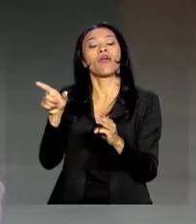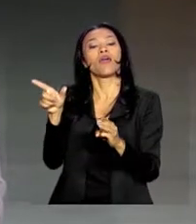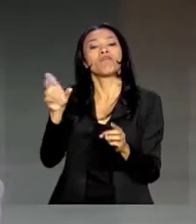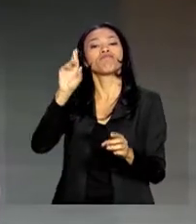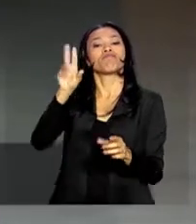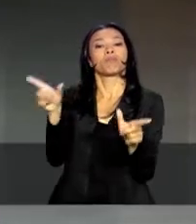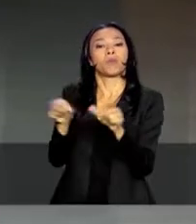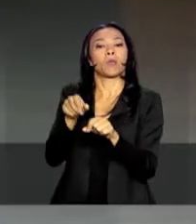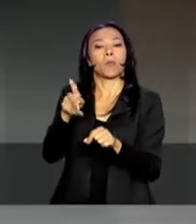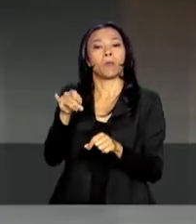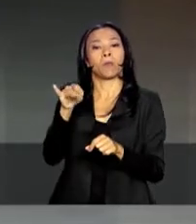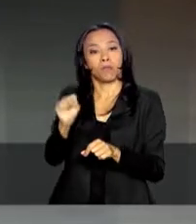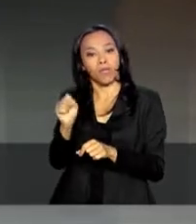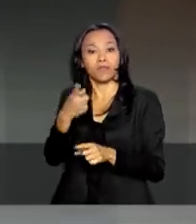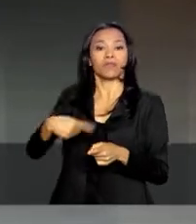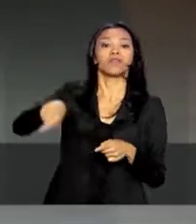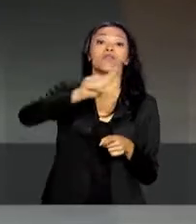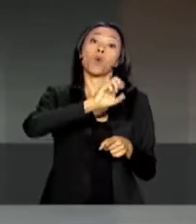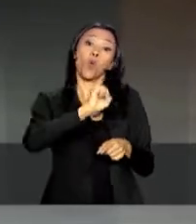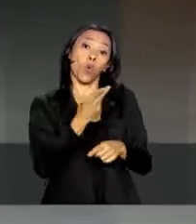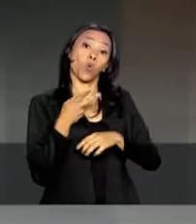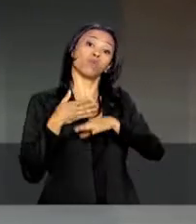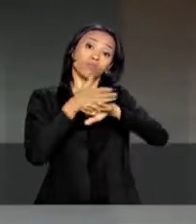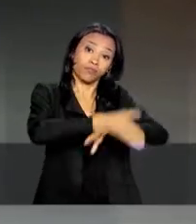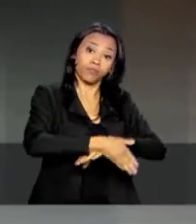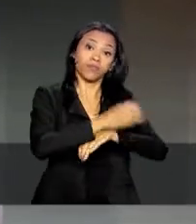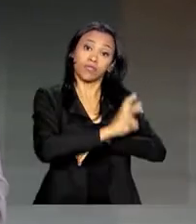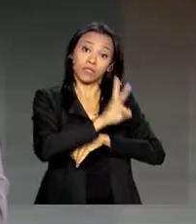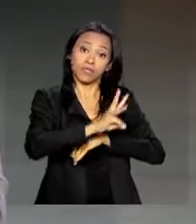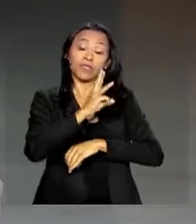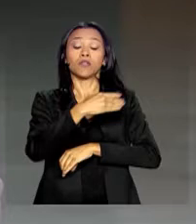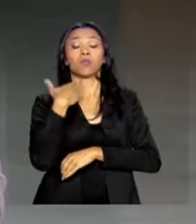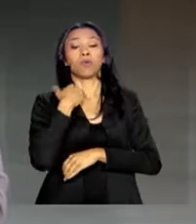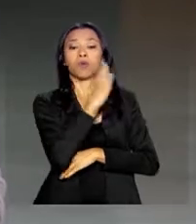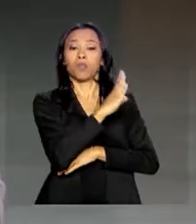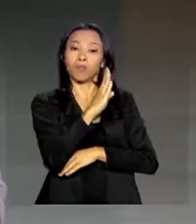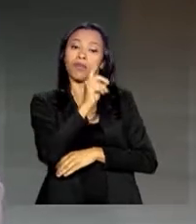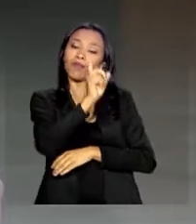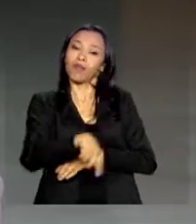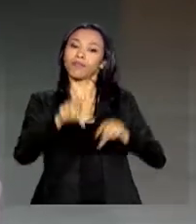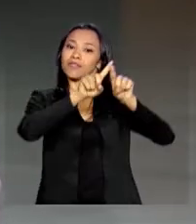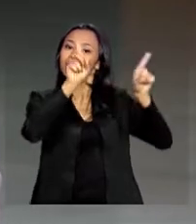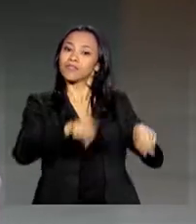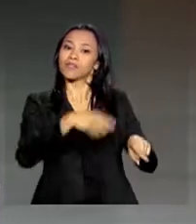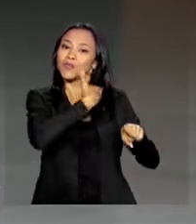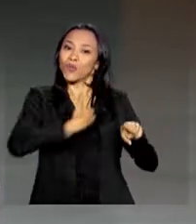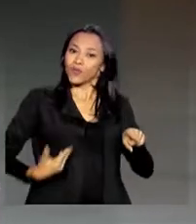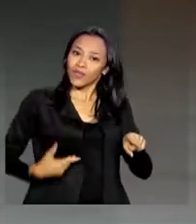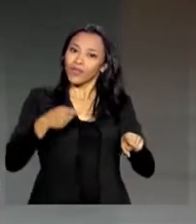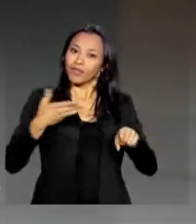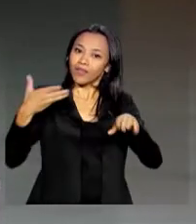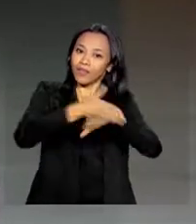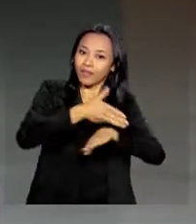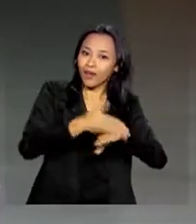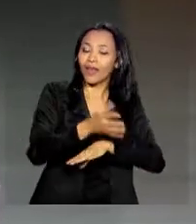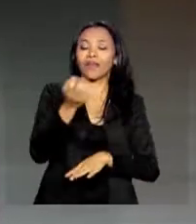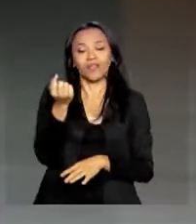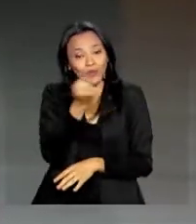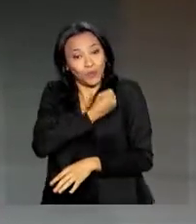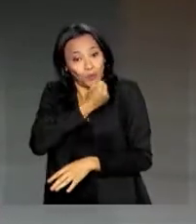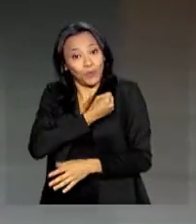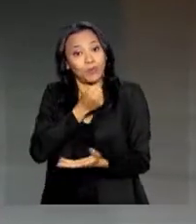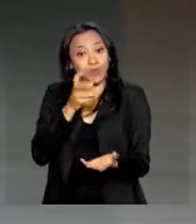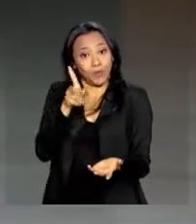e ou do banco do brasil no caso dos servidores públicos e digitar o número do pis